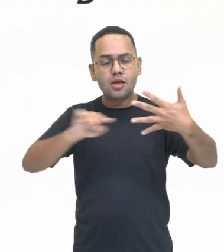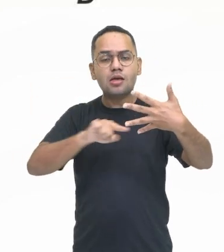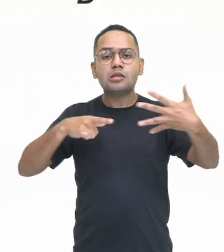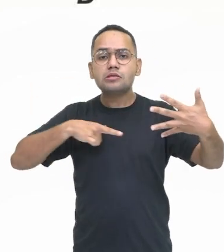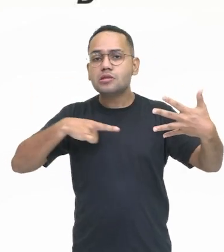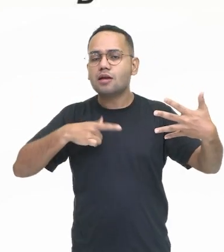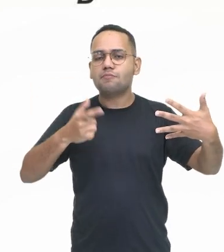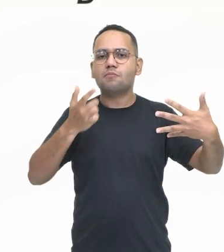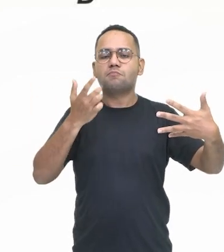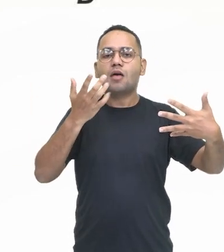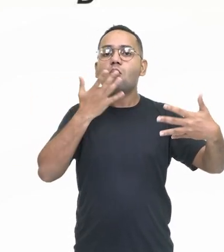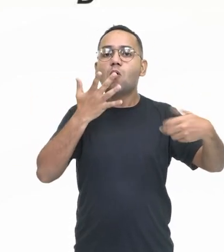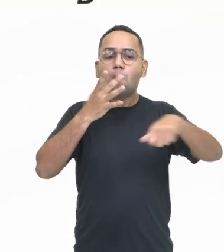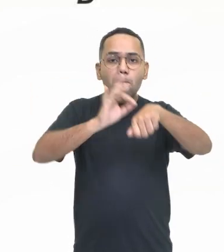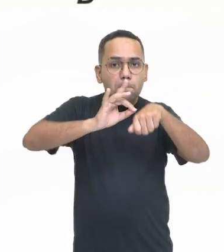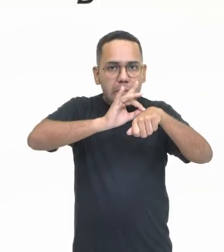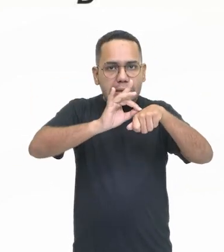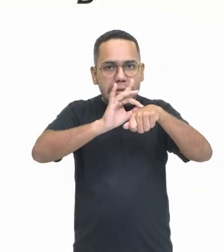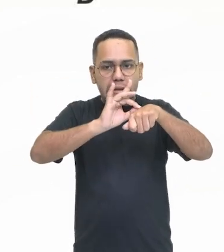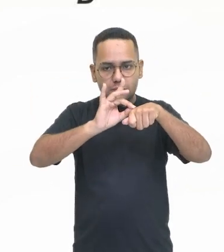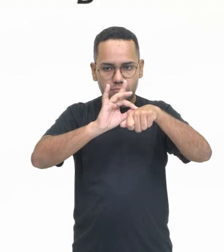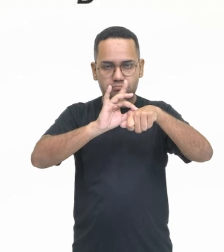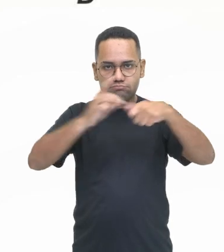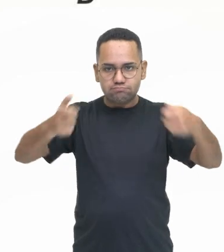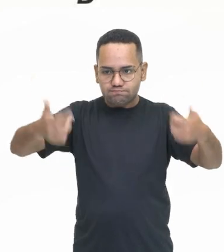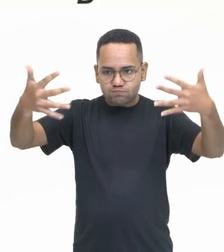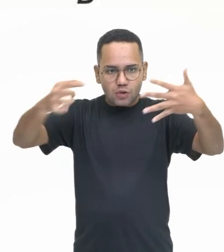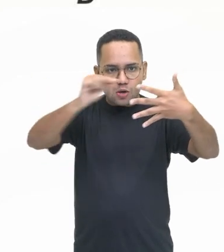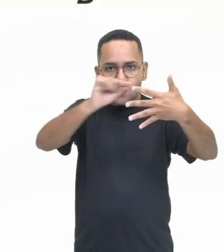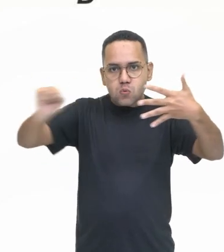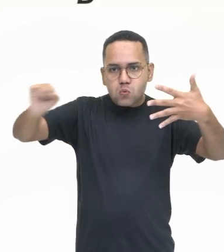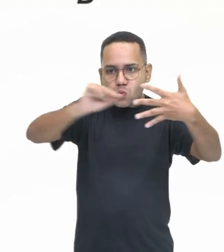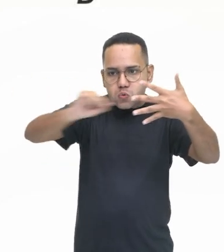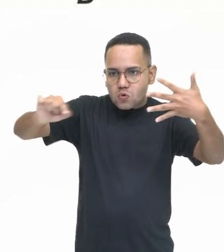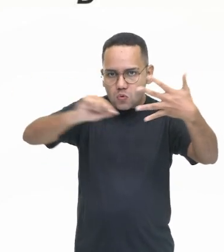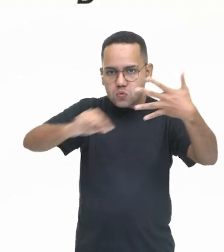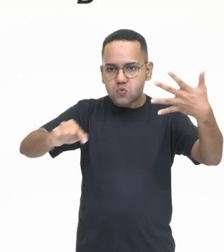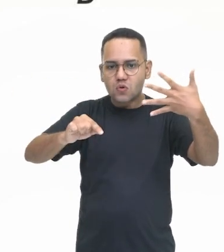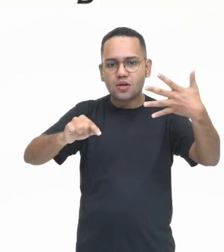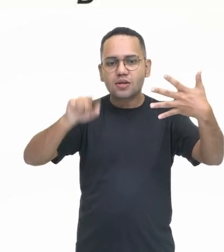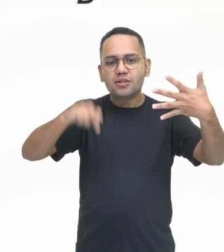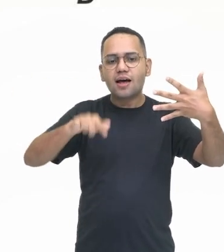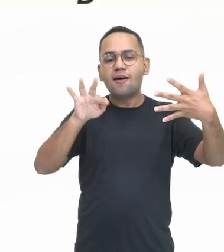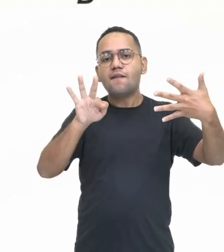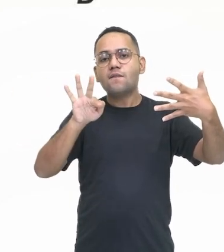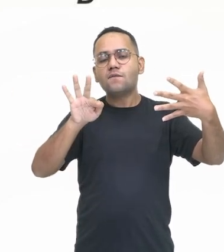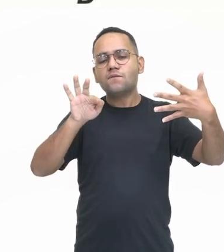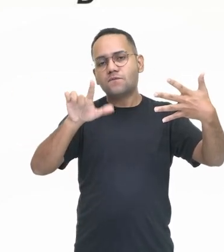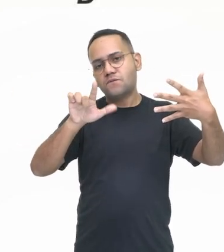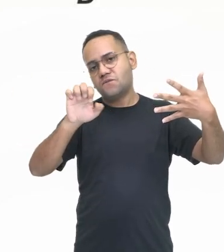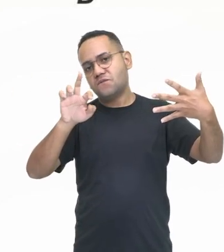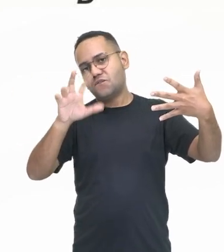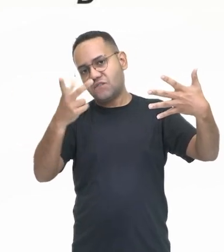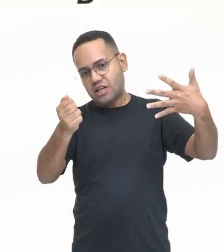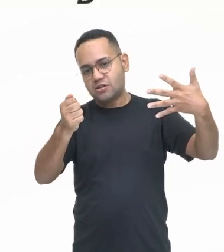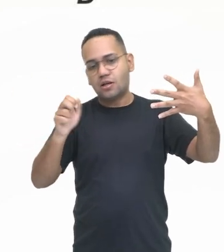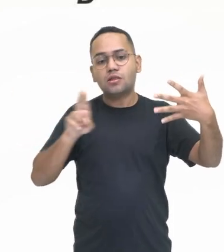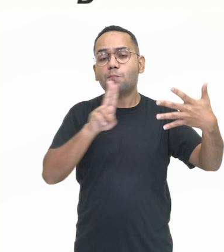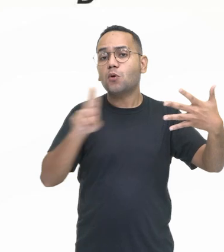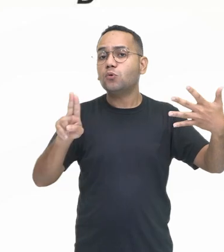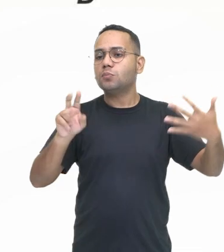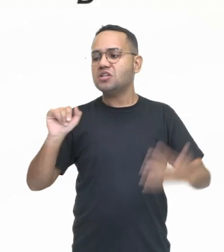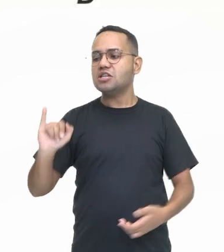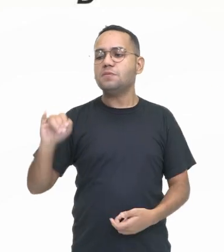o conjunto A, ele nós chamamos então de imagem, tá? Então só para destacar aqui para você, tá?